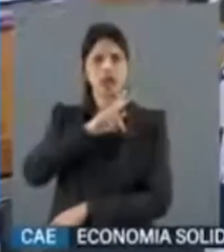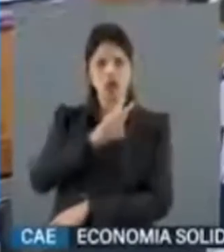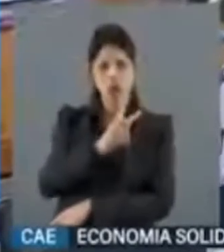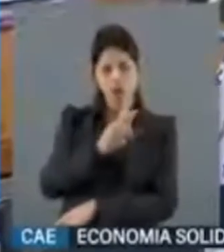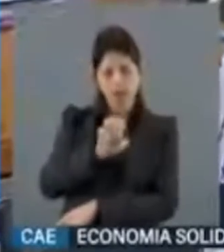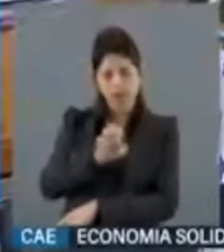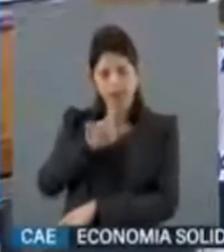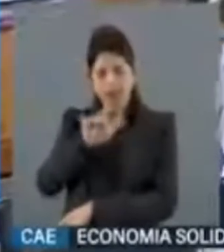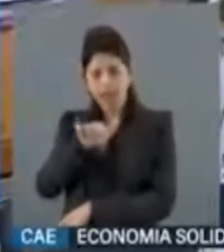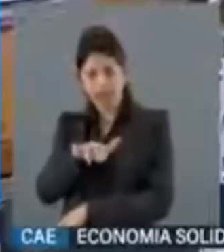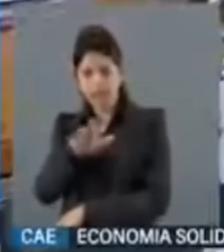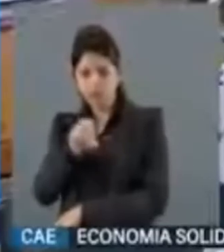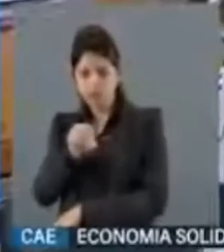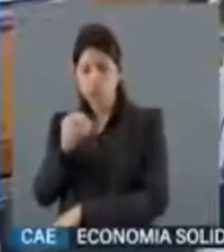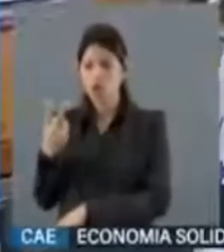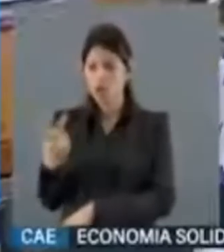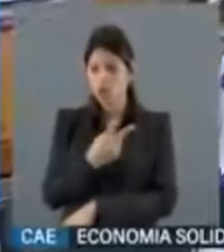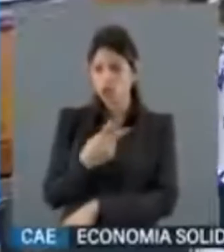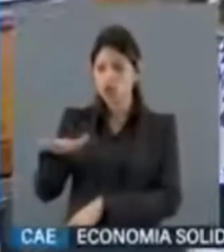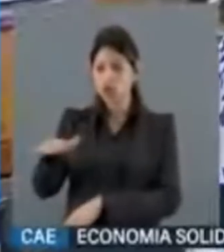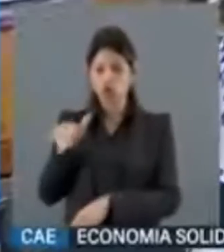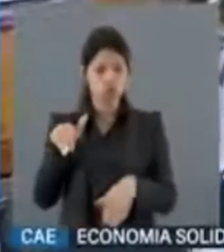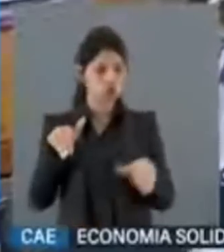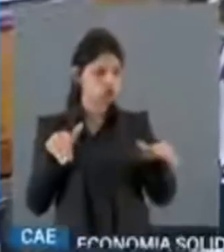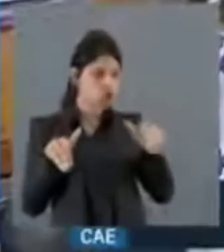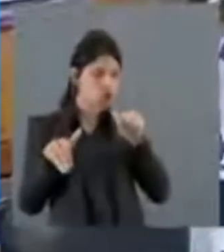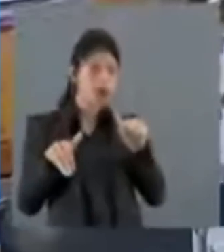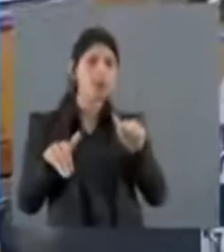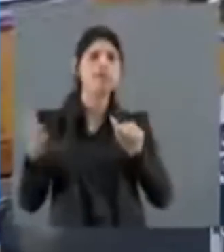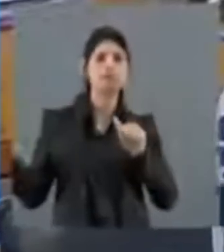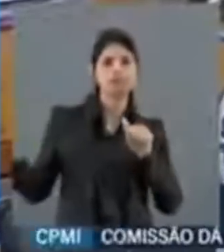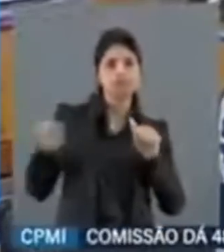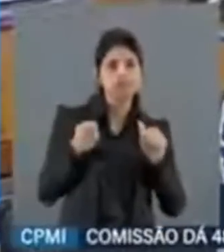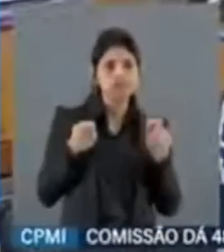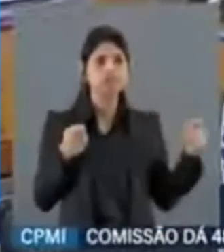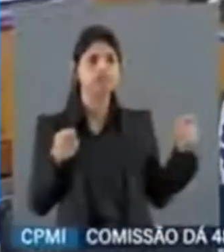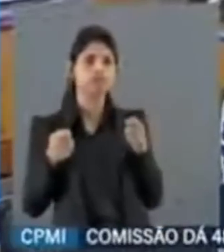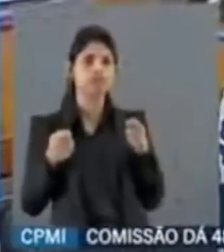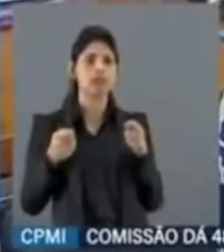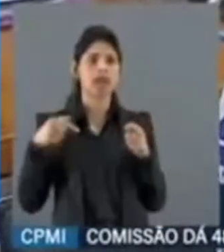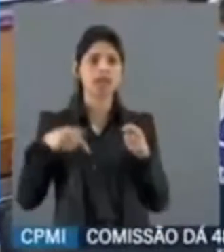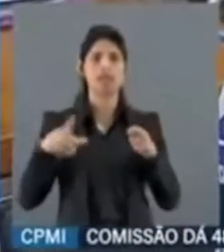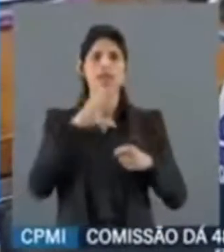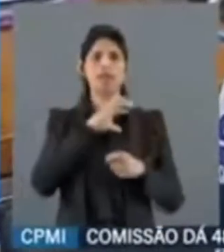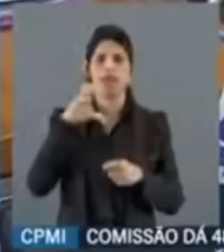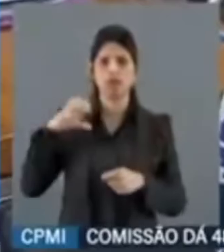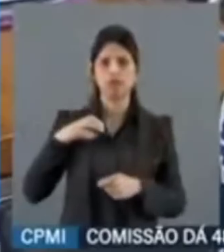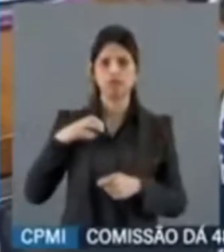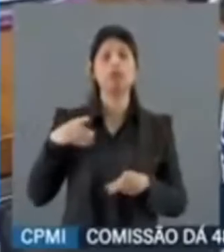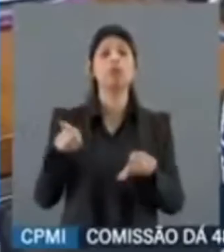general Heleno. Então eu convoco aqui para a comissão. E essa matéria